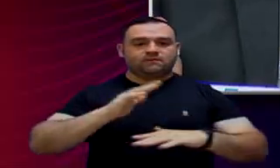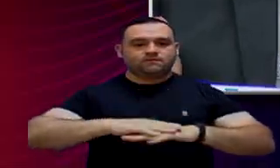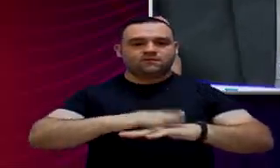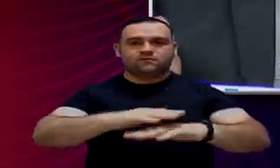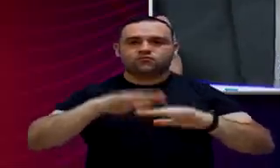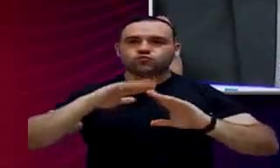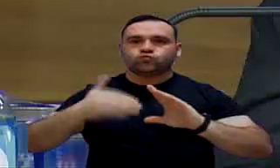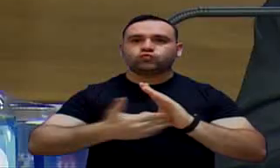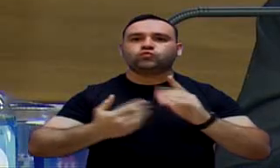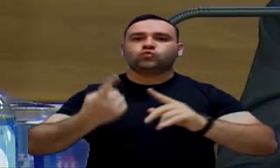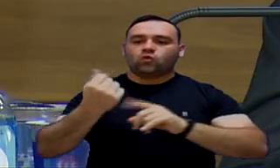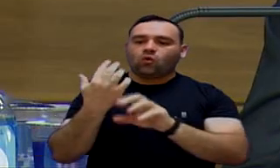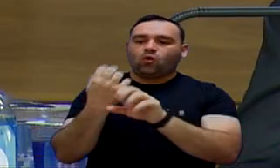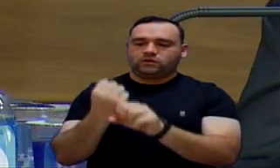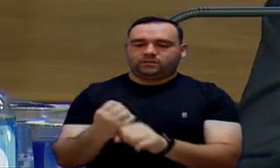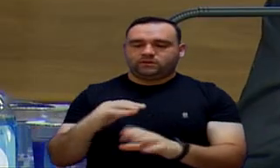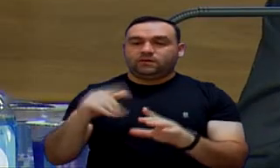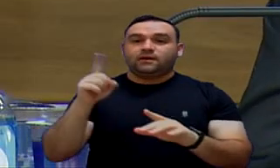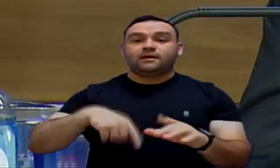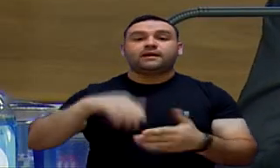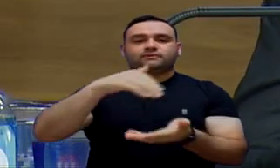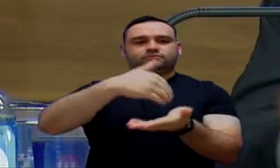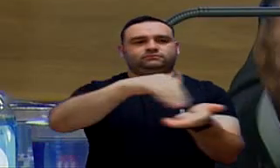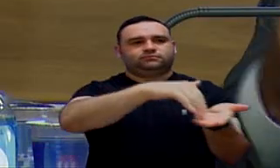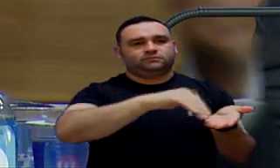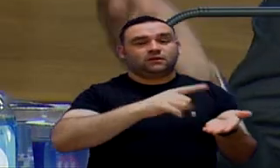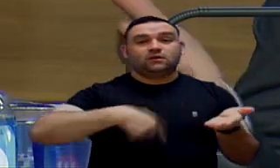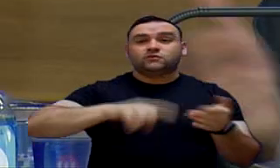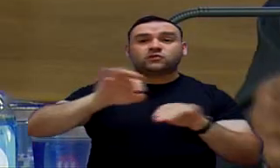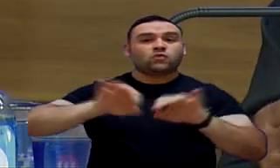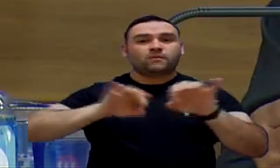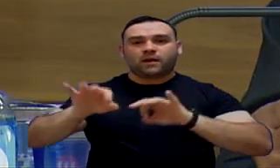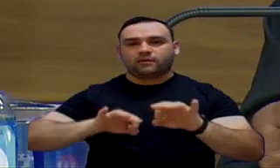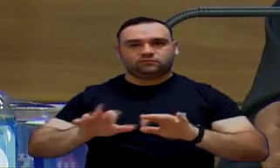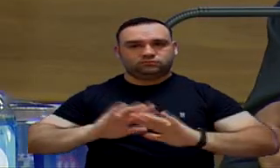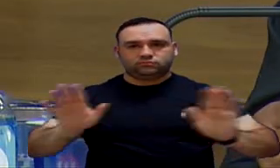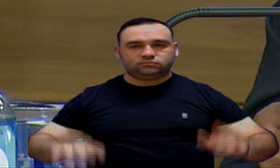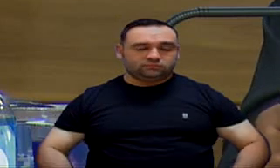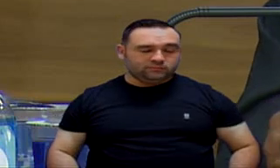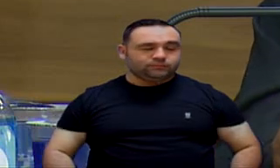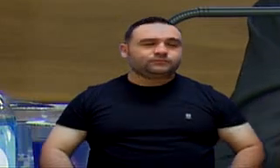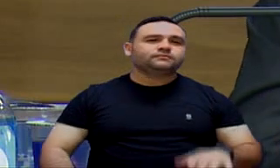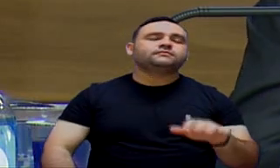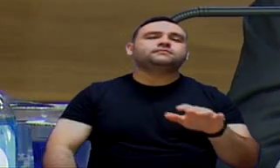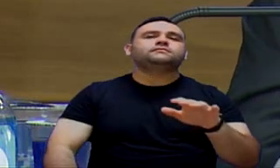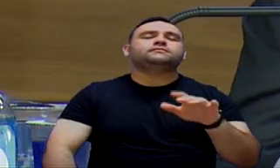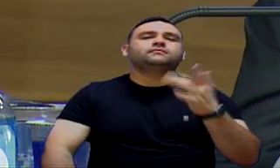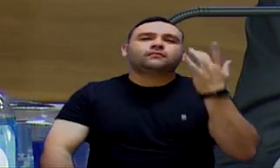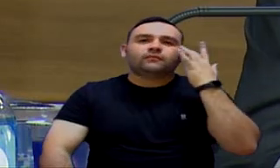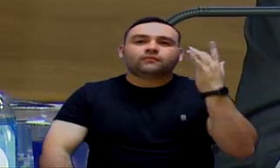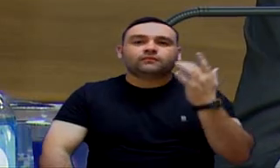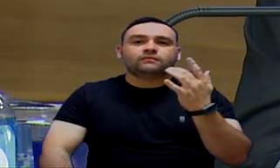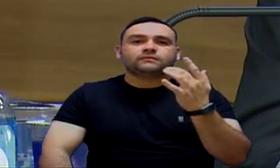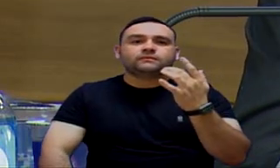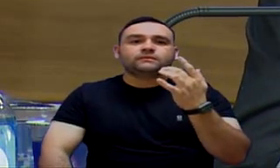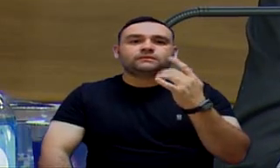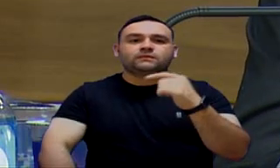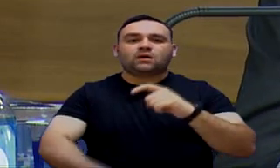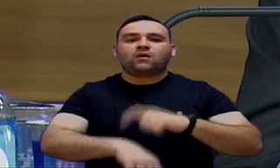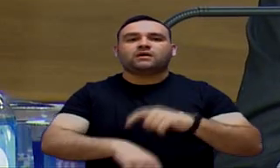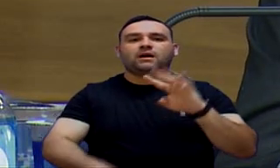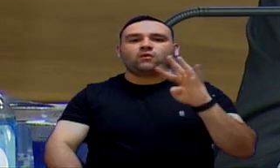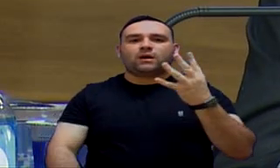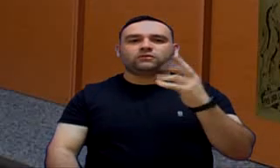os orçamentos são a secretaria a gente só operacional Na verdade só cortar acho que umas 16 horas